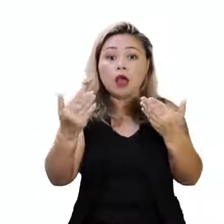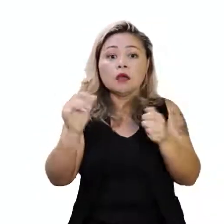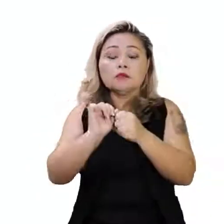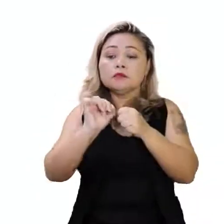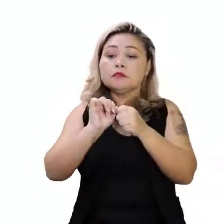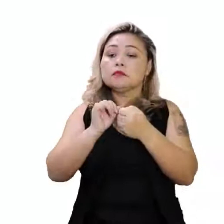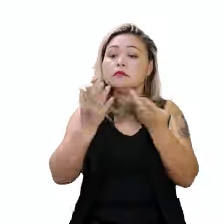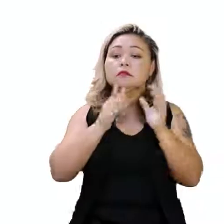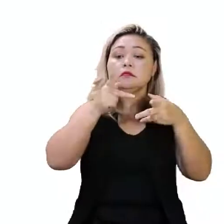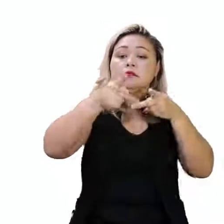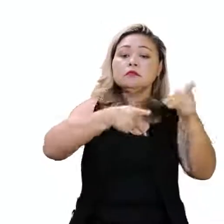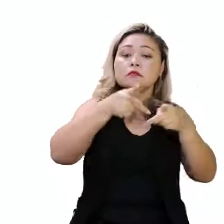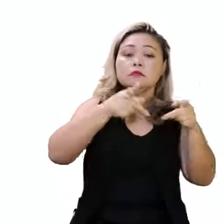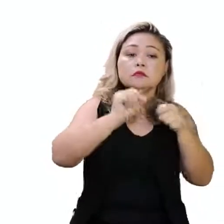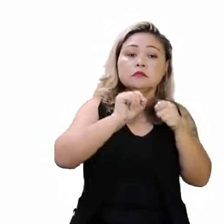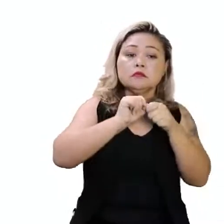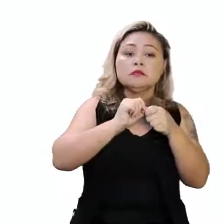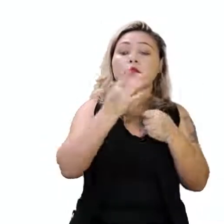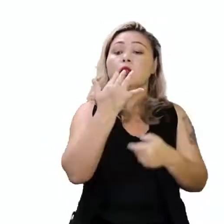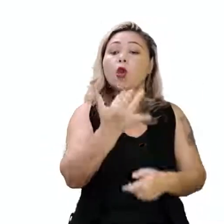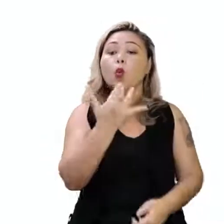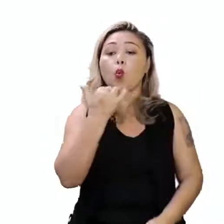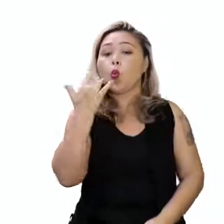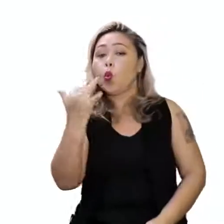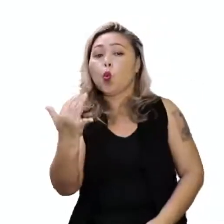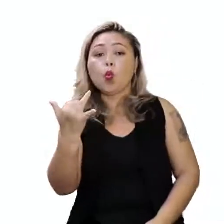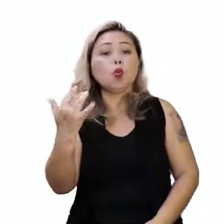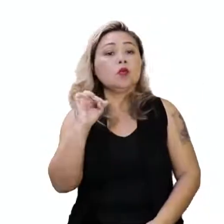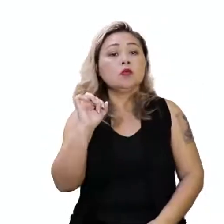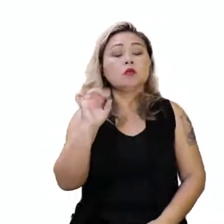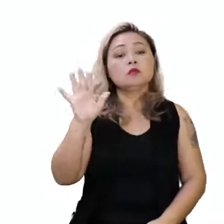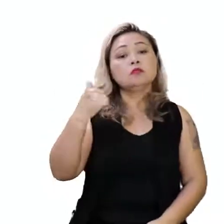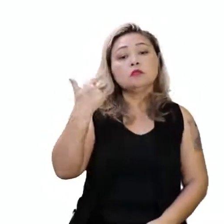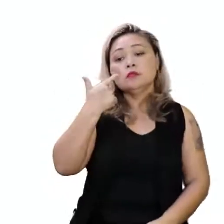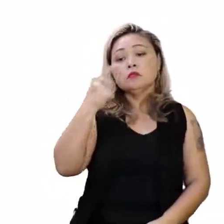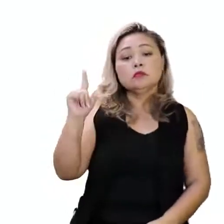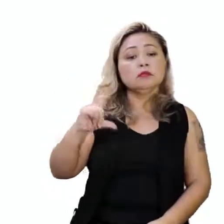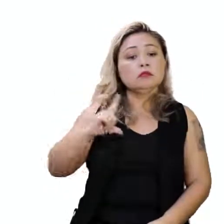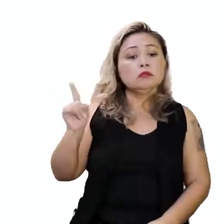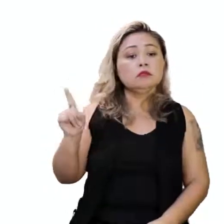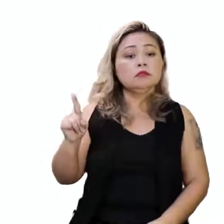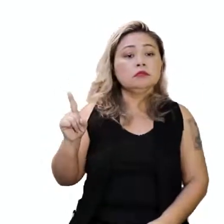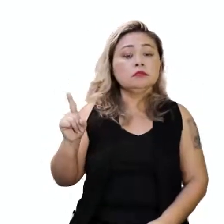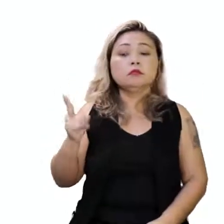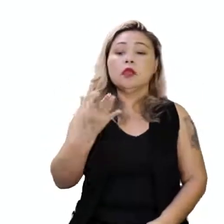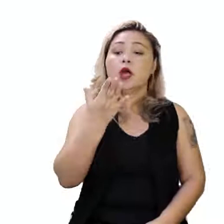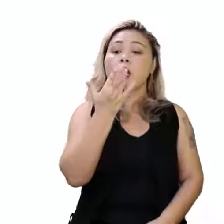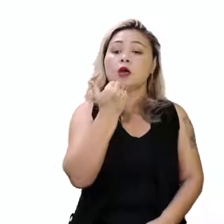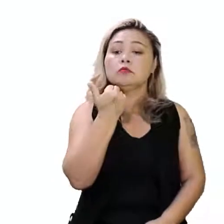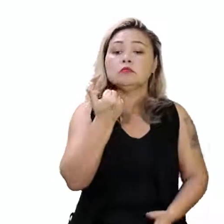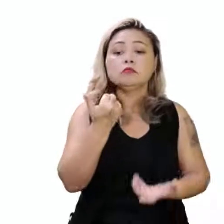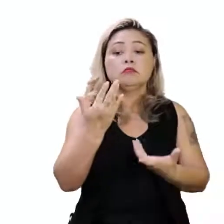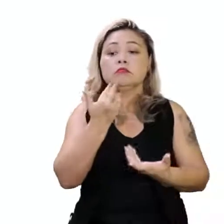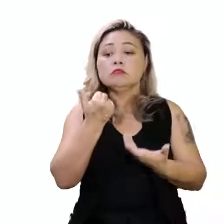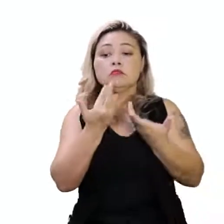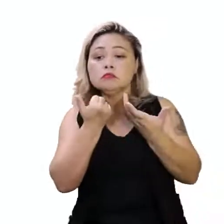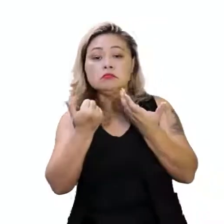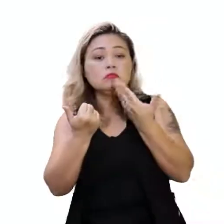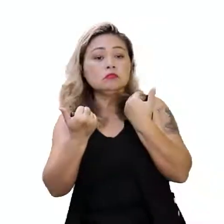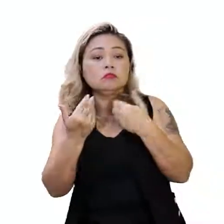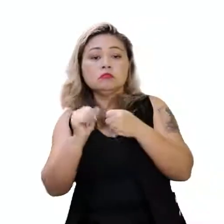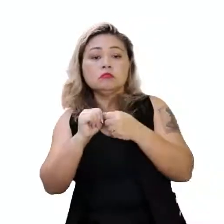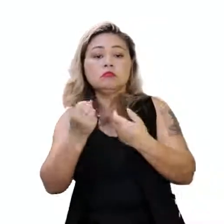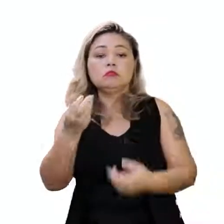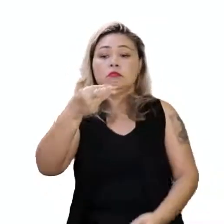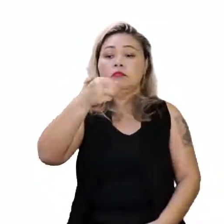A populaçãozinha aí, todo com padrãozinho de coloração, né? E aí você tem o alimento distinto, uma com